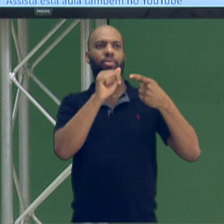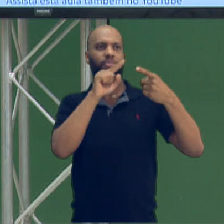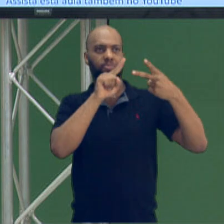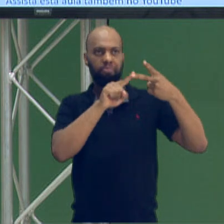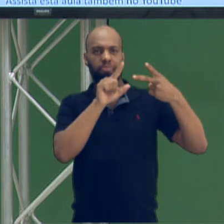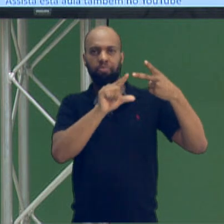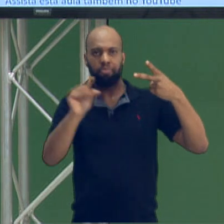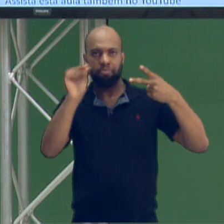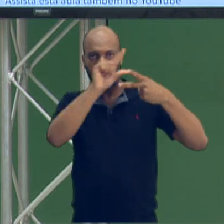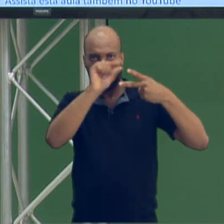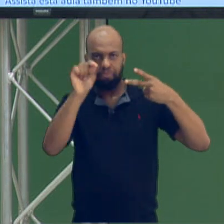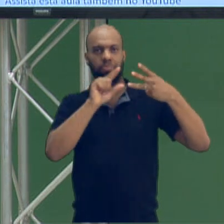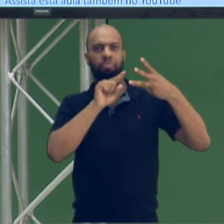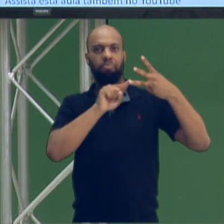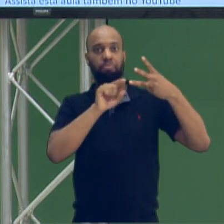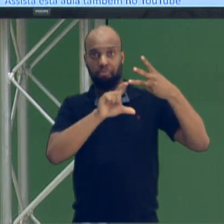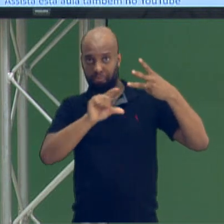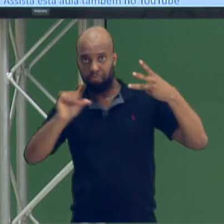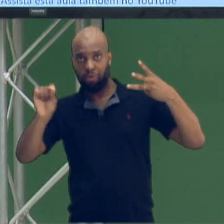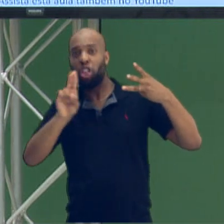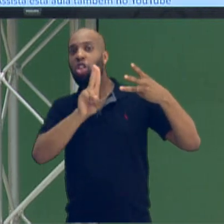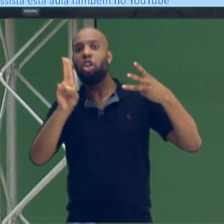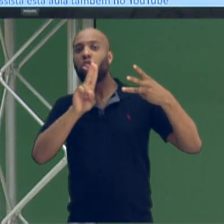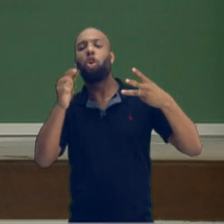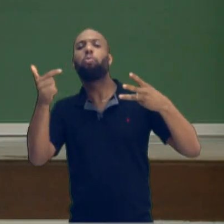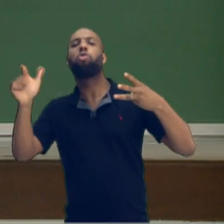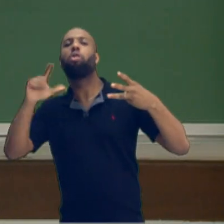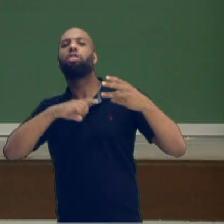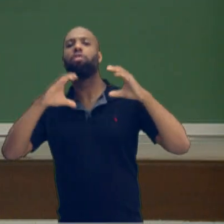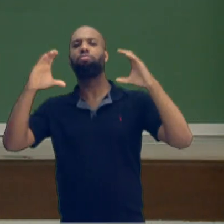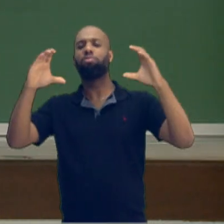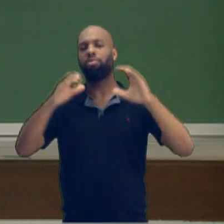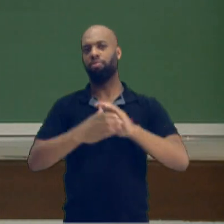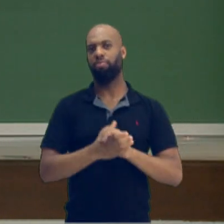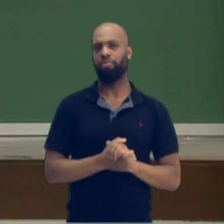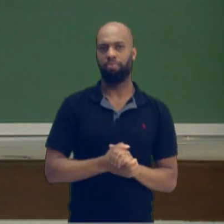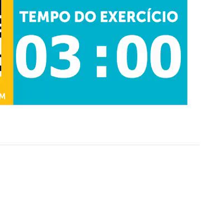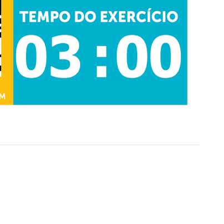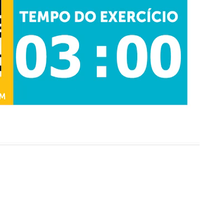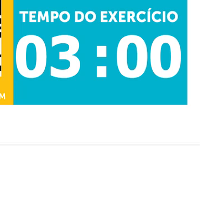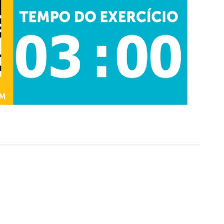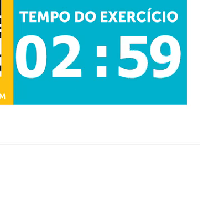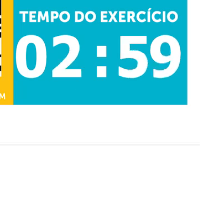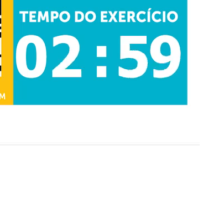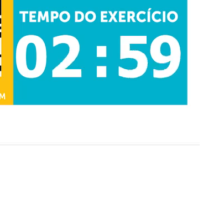função afim ou alternativa C, função triangular. Tempinho para vocês pensarem.